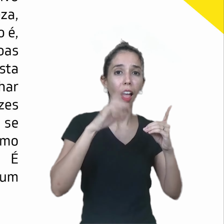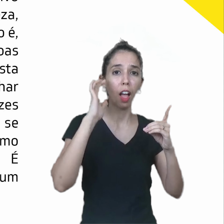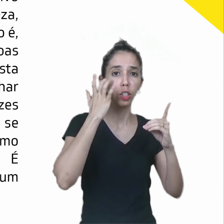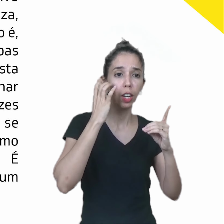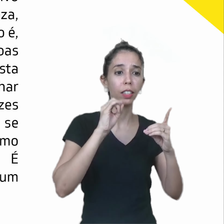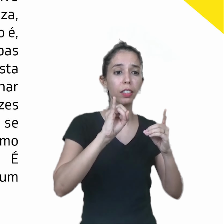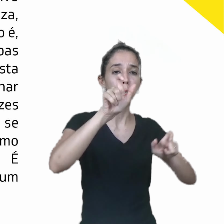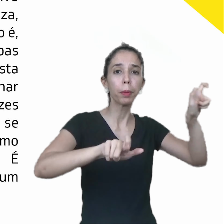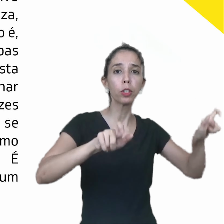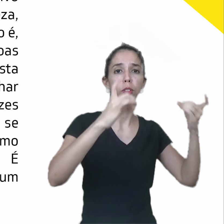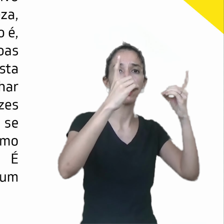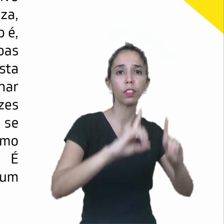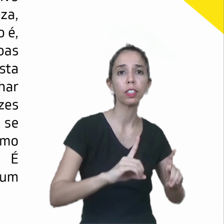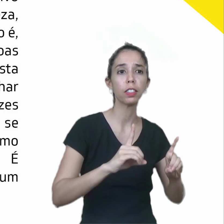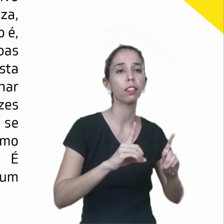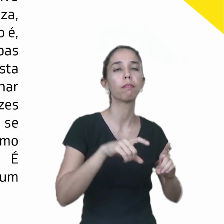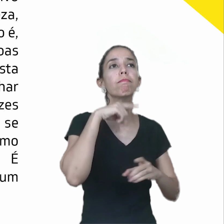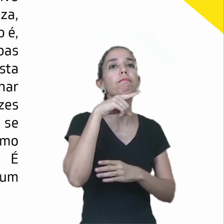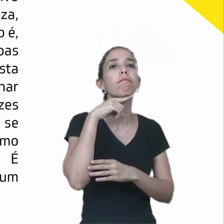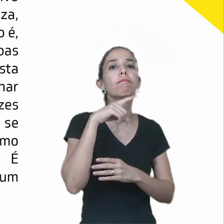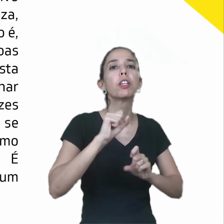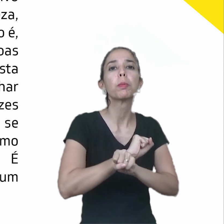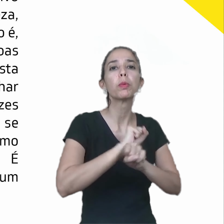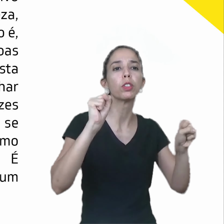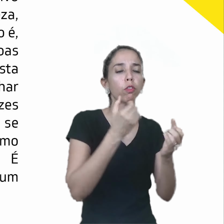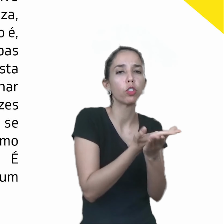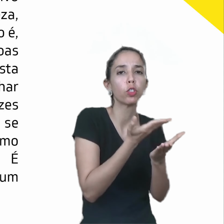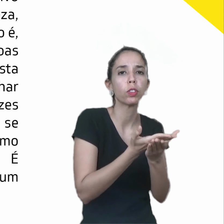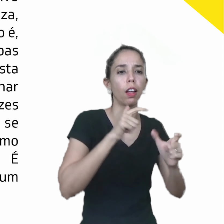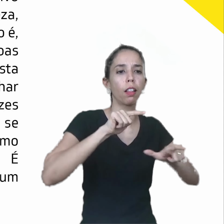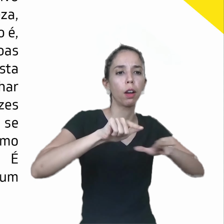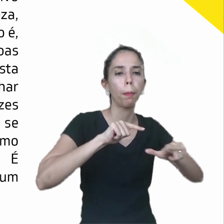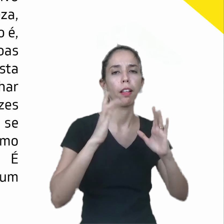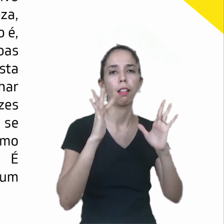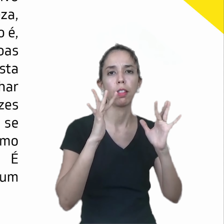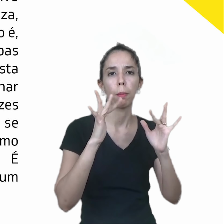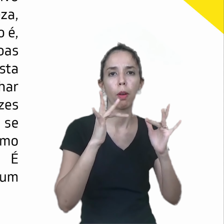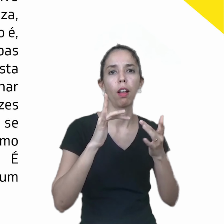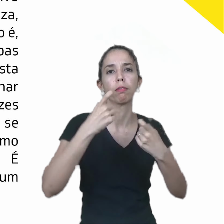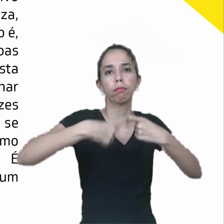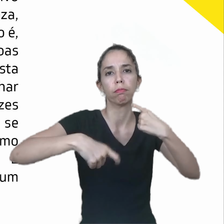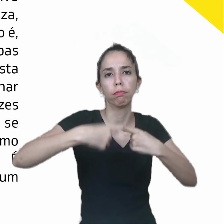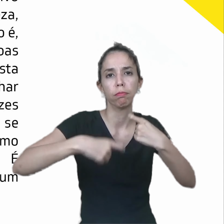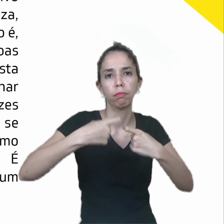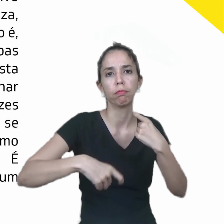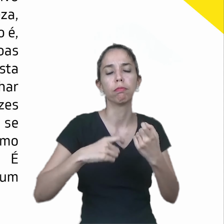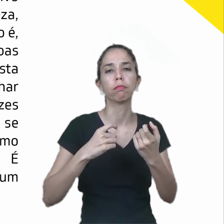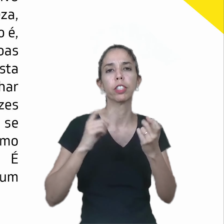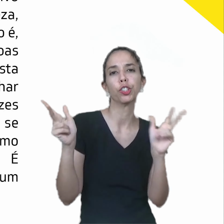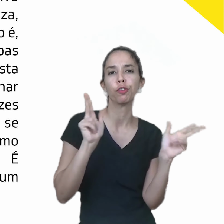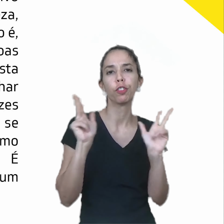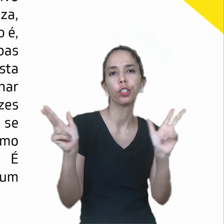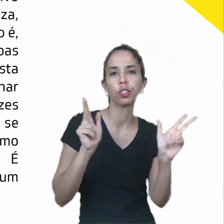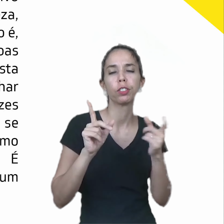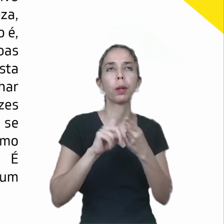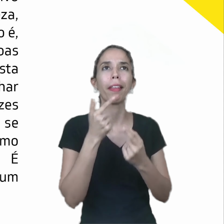capacitismo achar que pessoas com deficiência são incapazes de estudar, trabalhar, namorar,